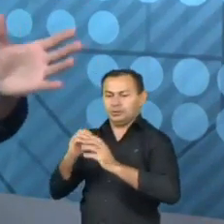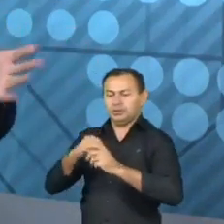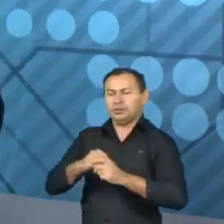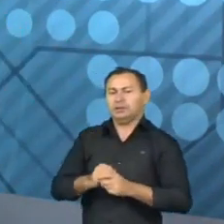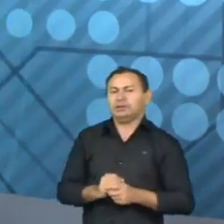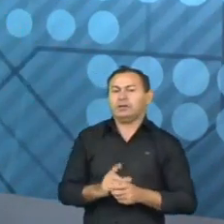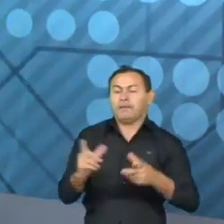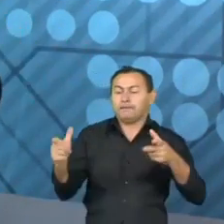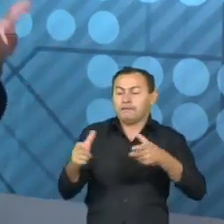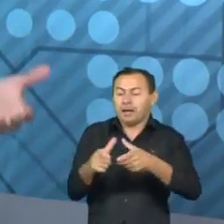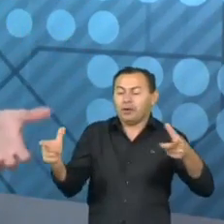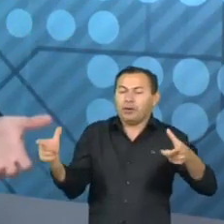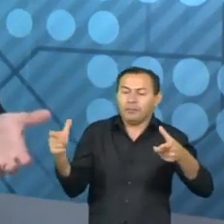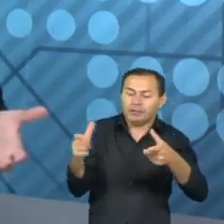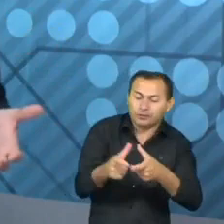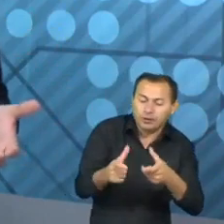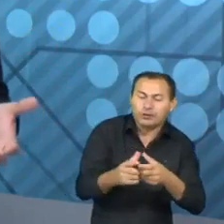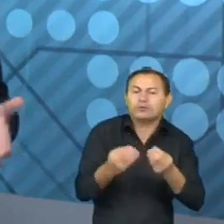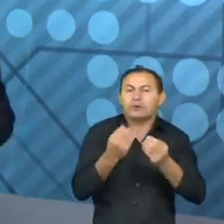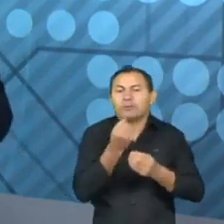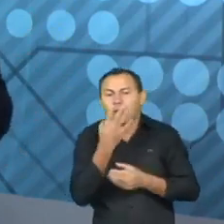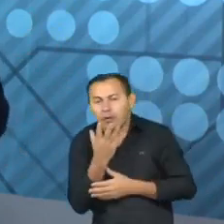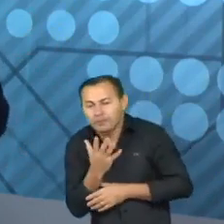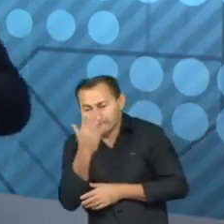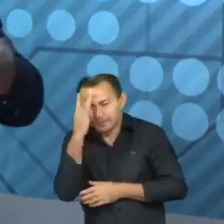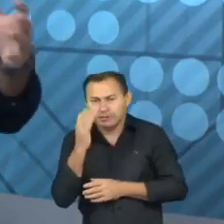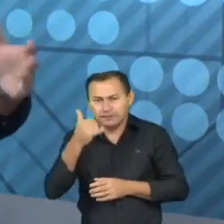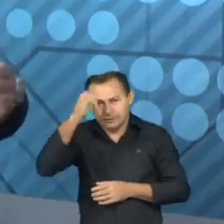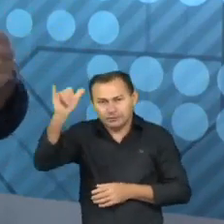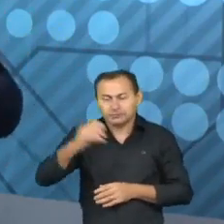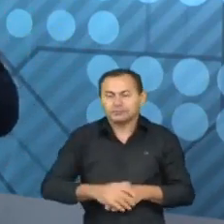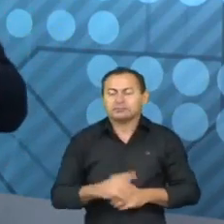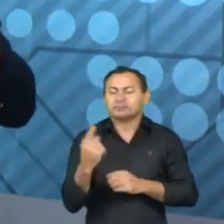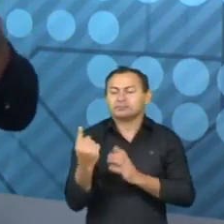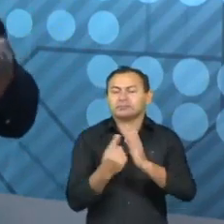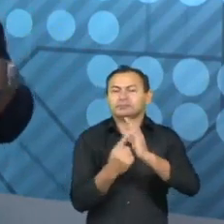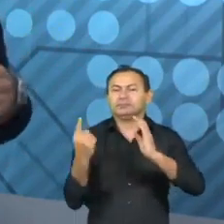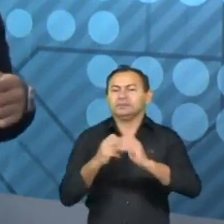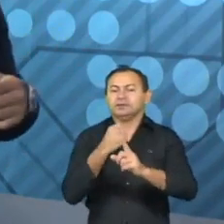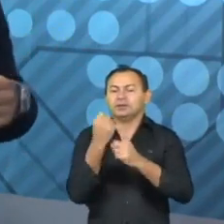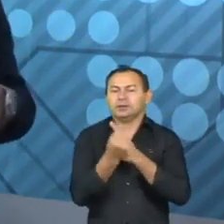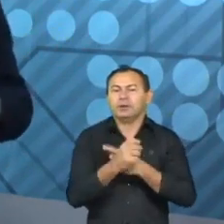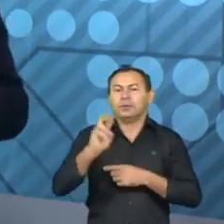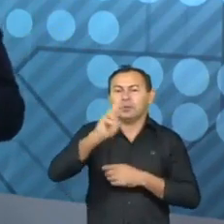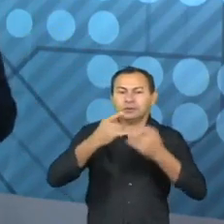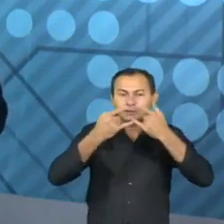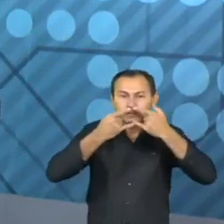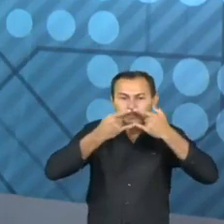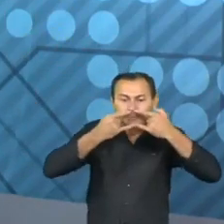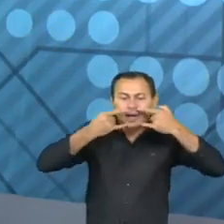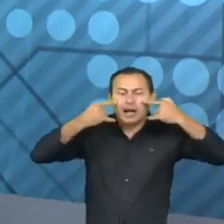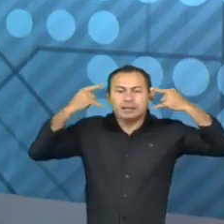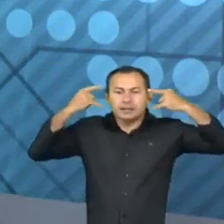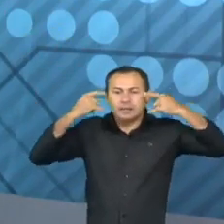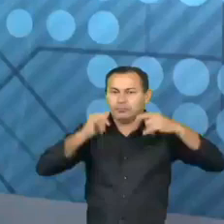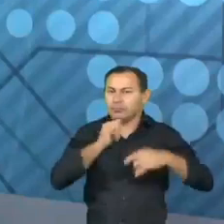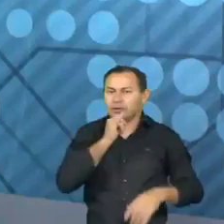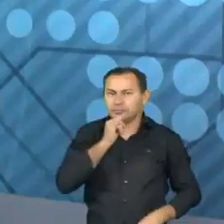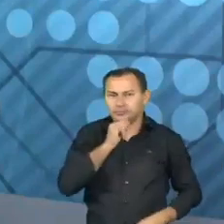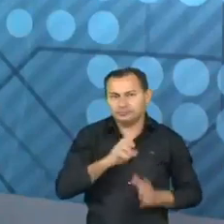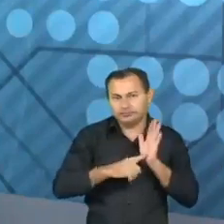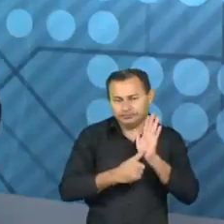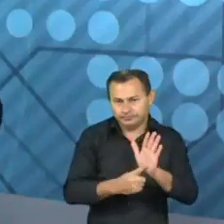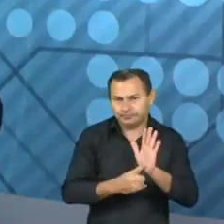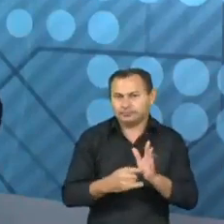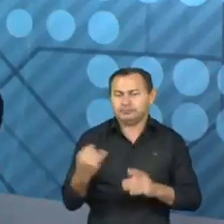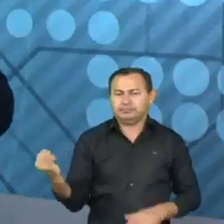não? Funcionou ou não? Tá? O isolamento social, o uso de máscaras, por exemplo. Então, são indicadores que